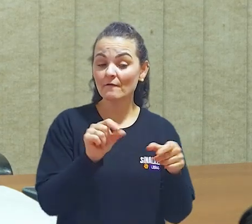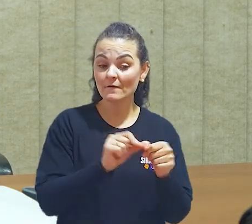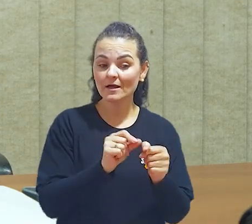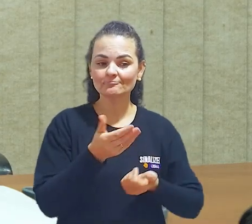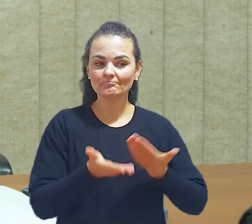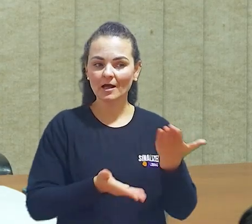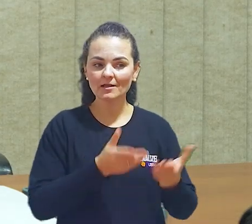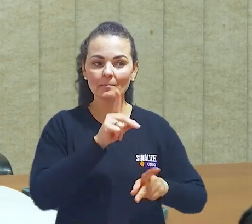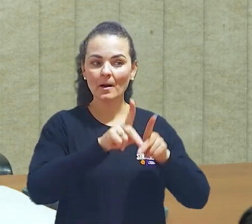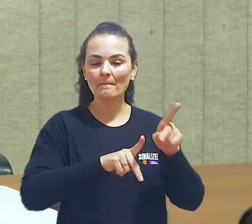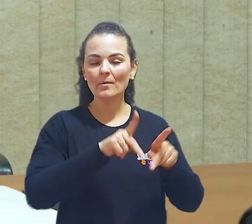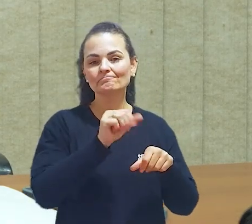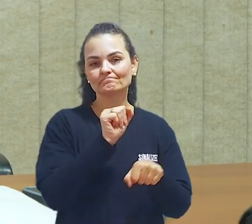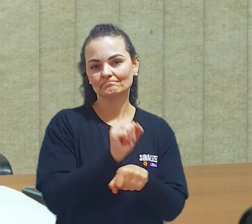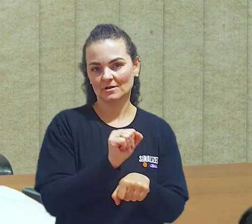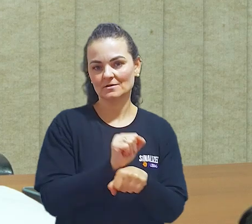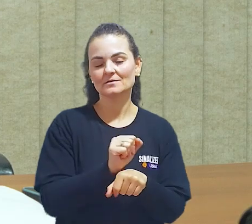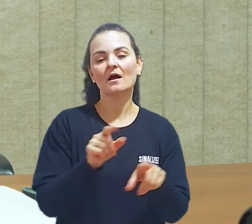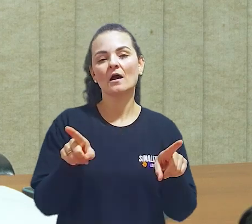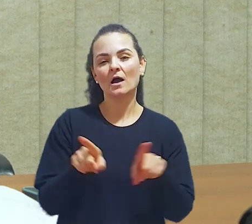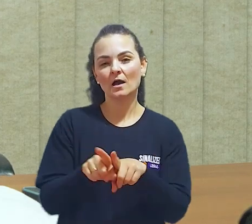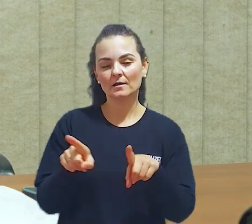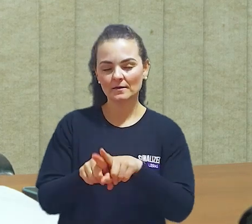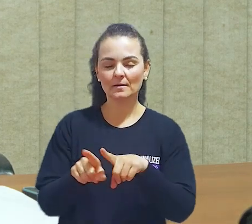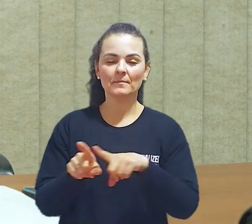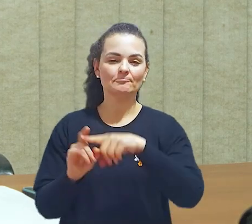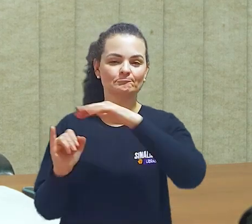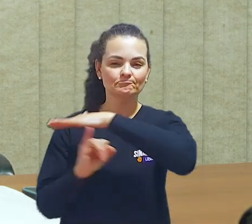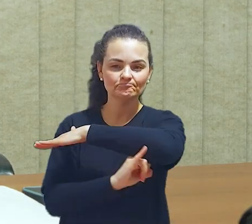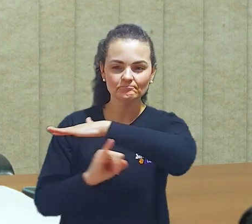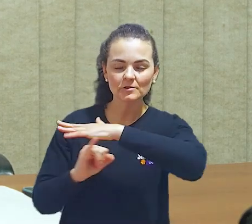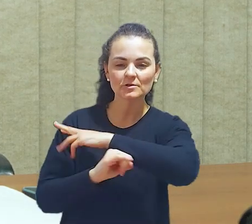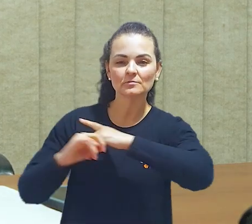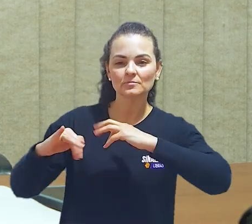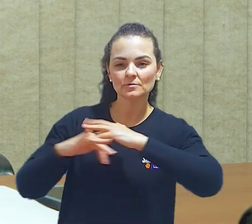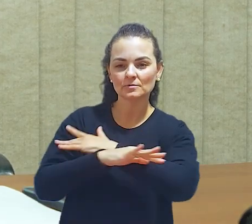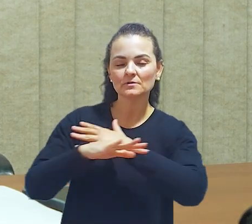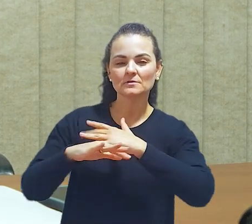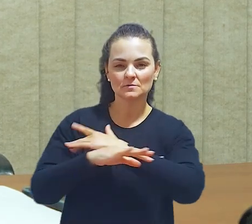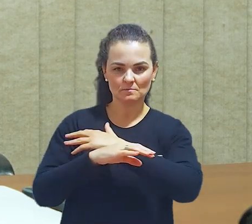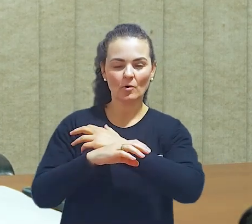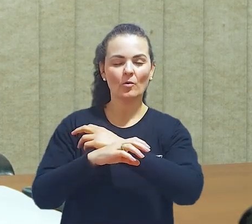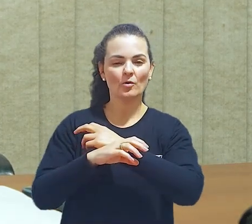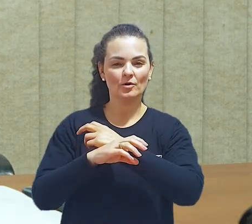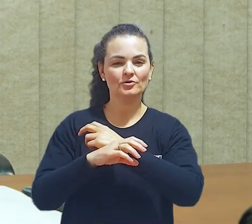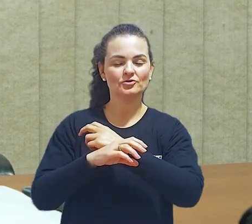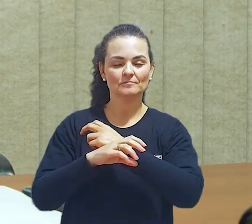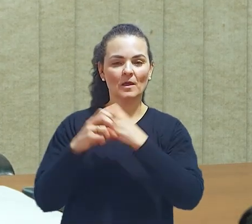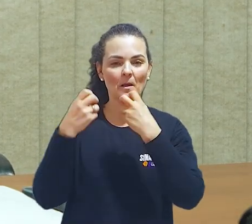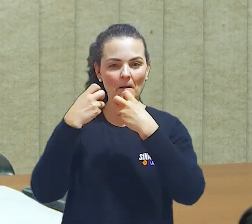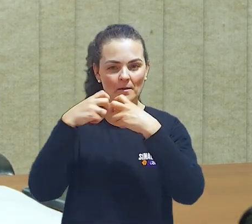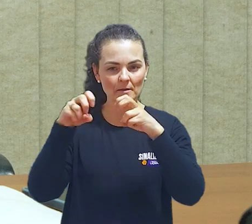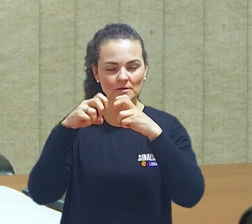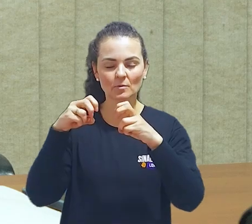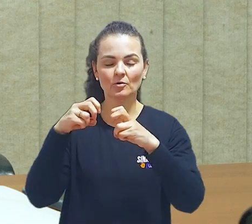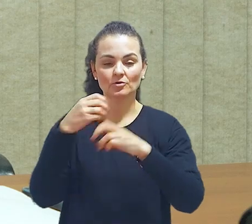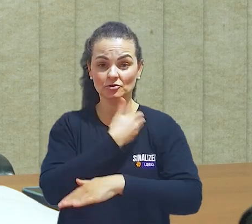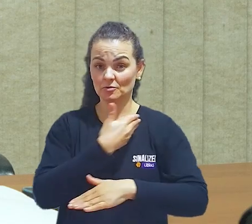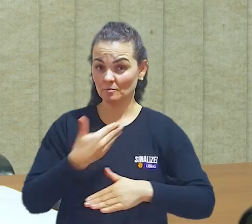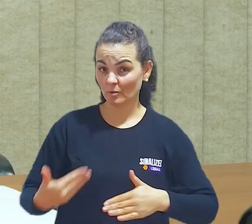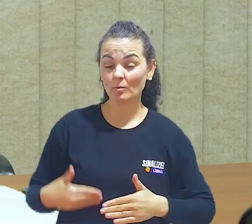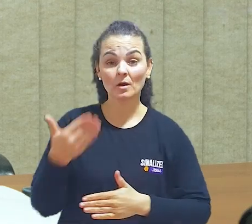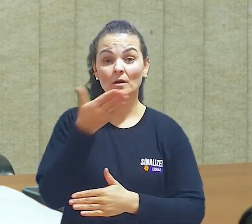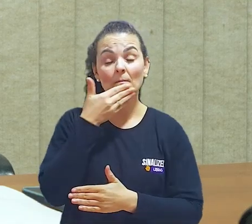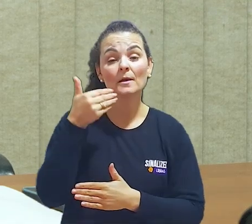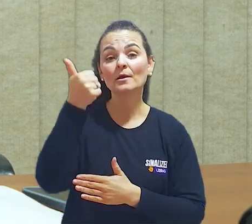está aguardando, mobilidade urbana, melhorias no transporte público, possibilitar, proporcionar